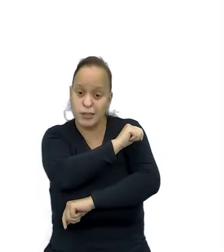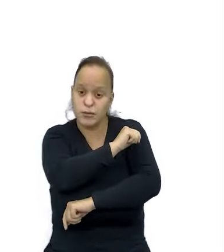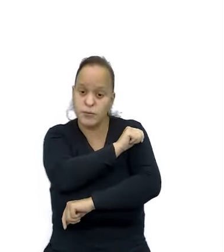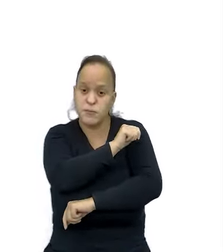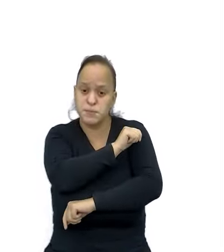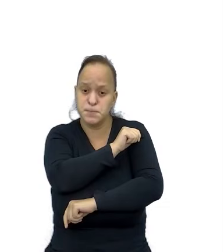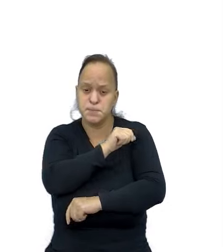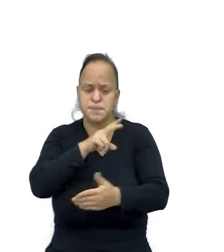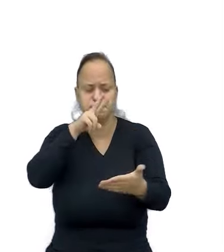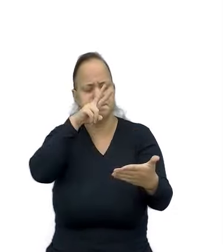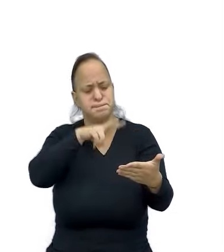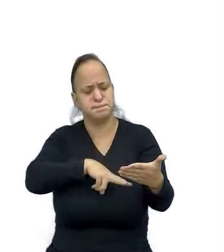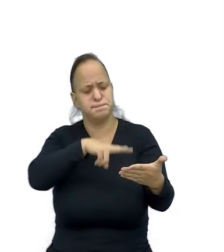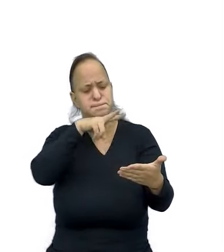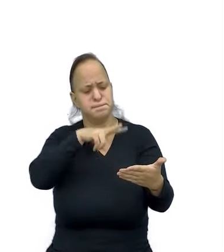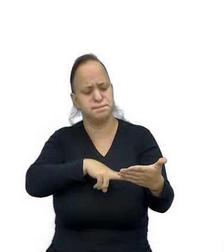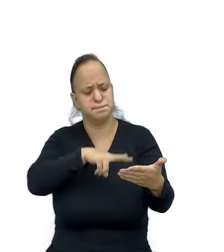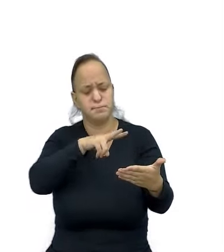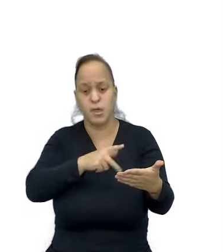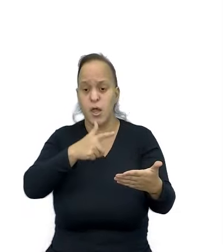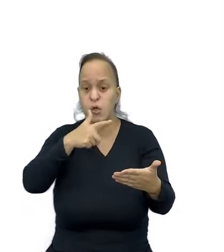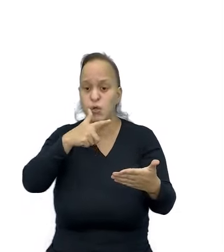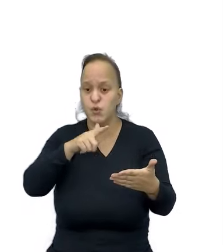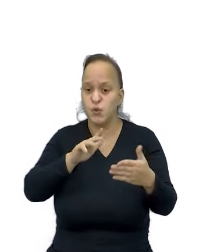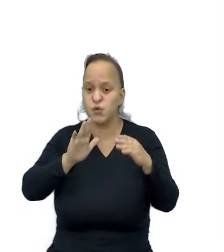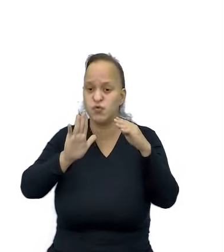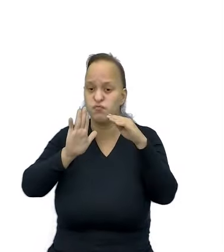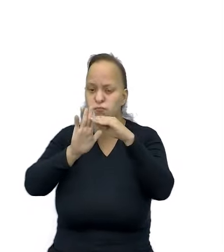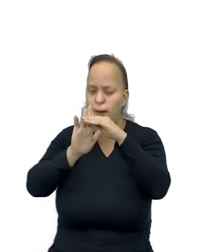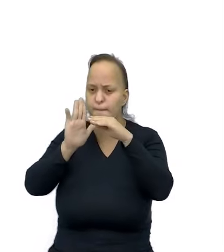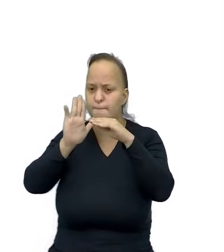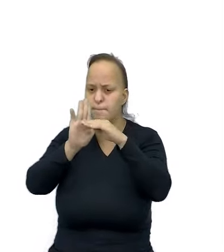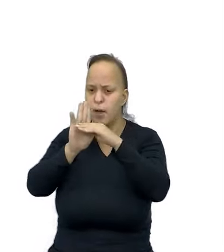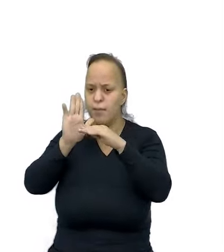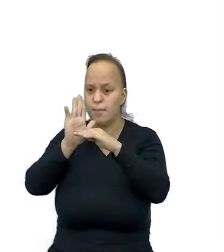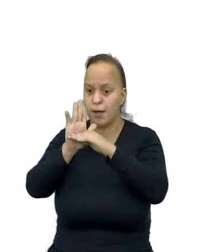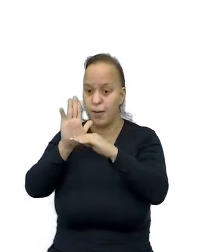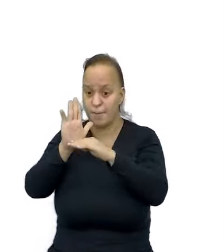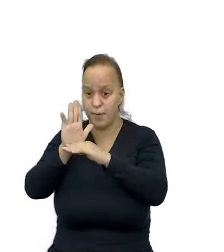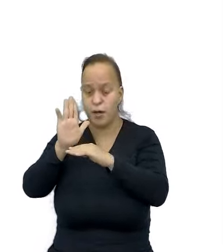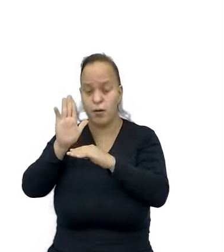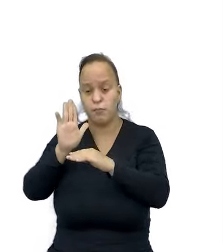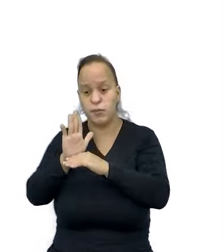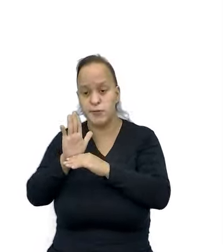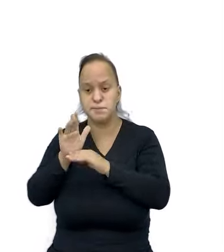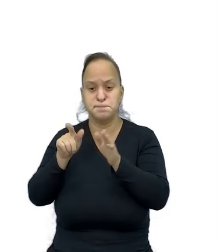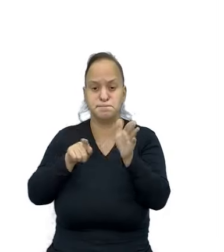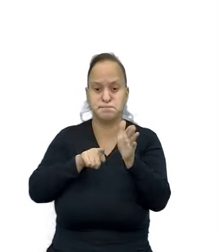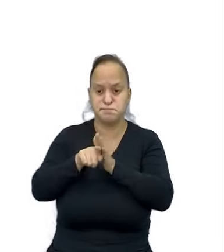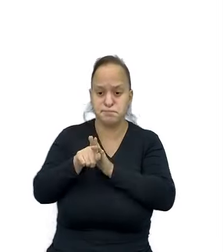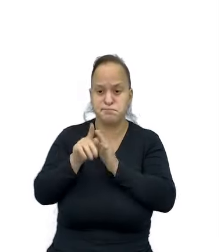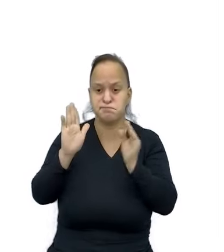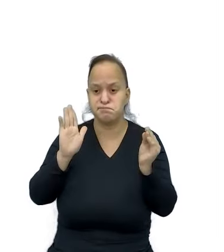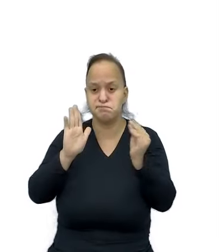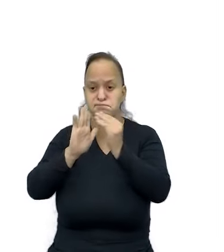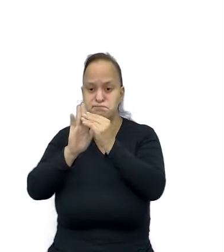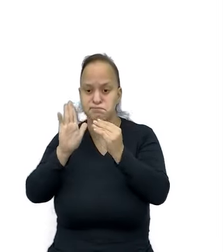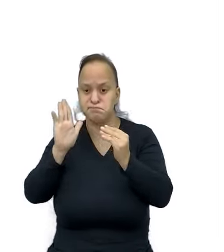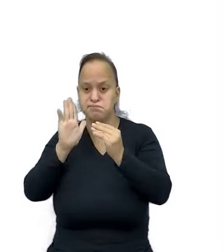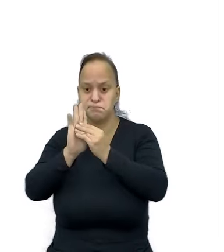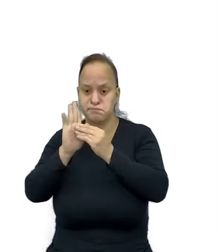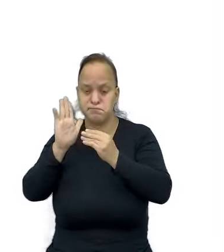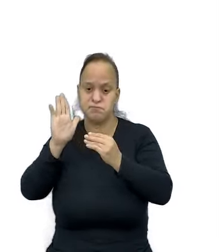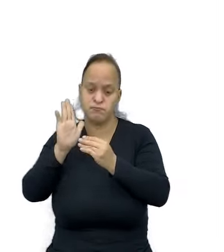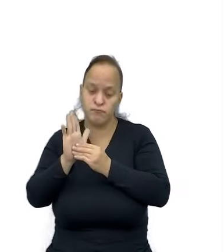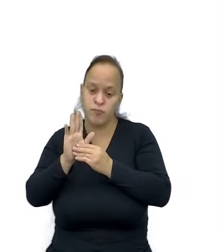redija o seu texto aí em forma de lista, né, onde ele vai ter que colocar aí algumas questões, ele vai ter que colocar até os